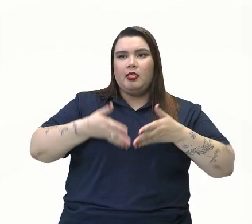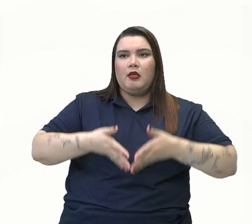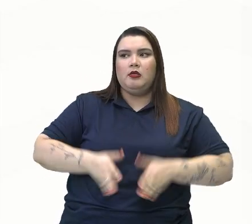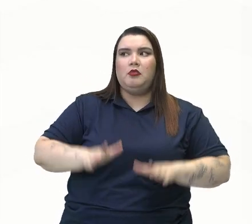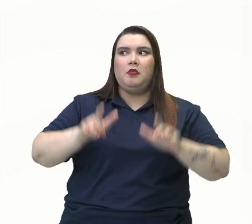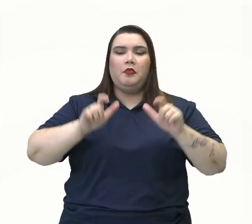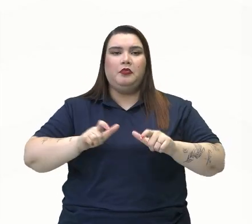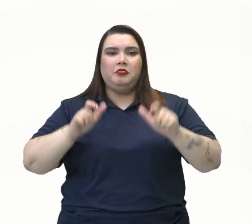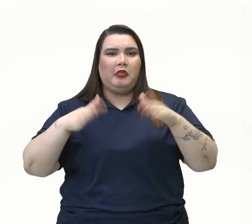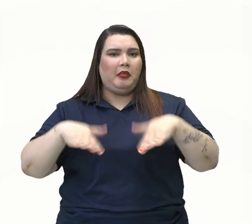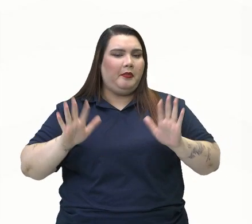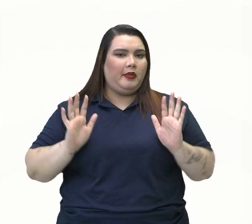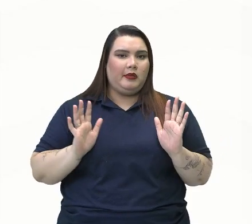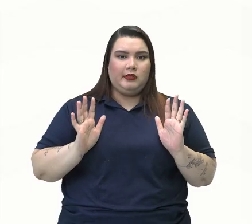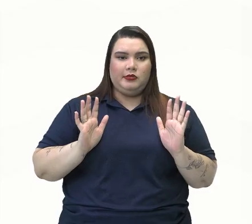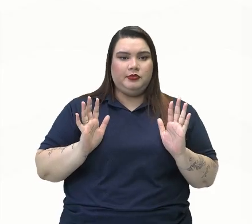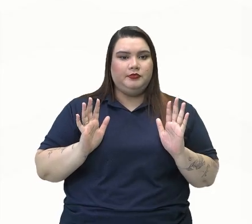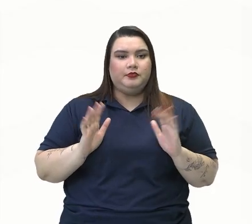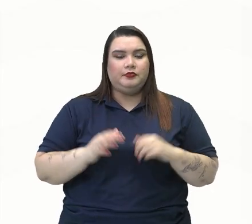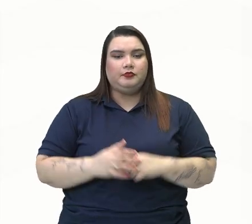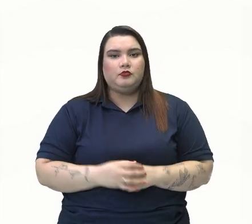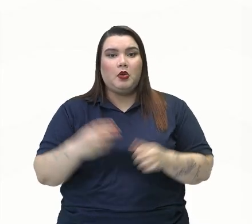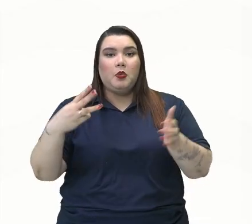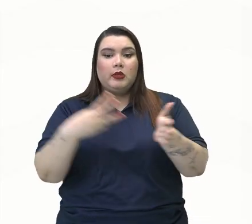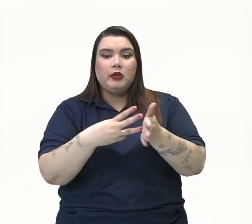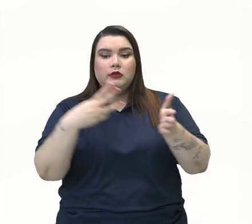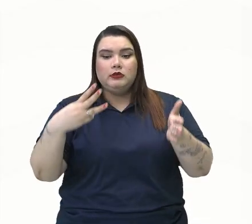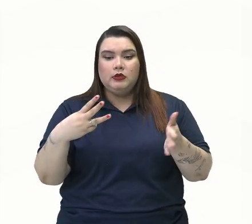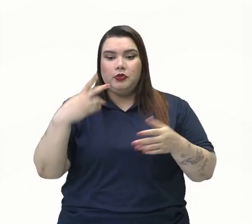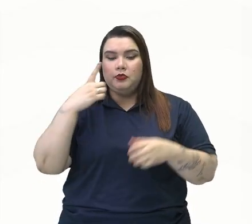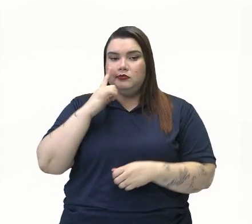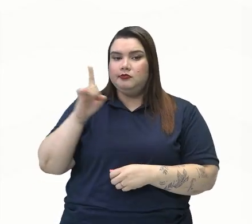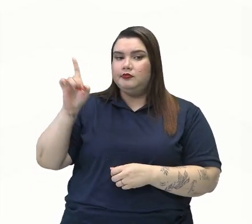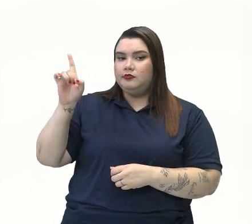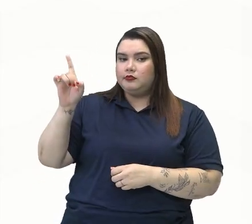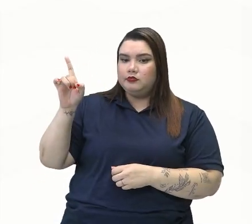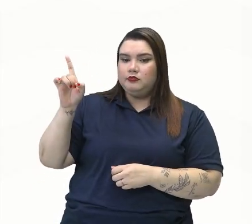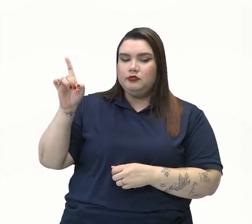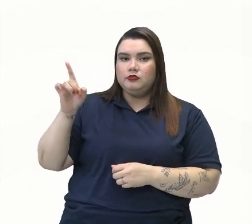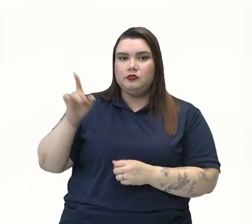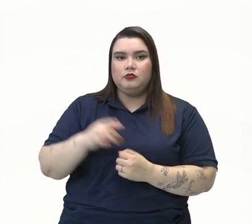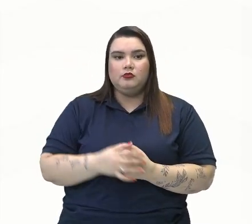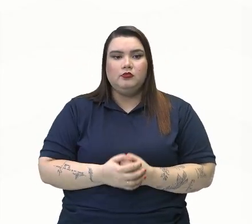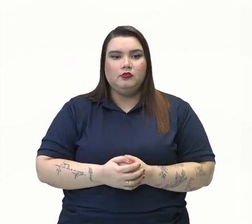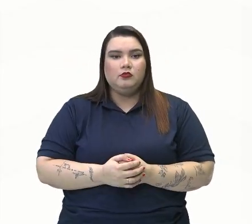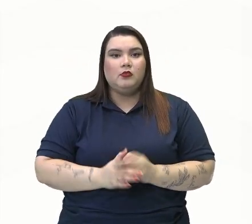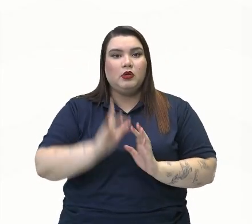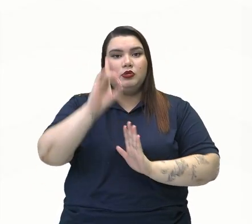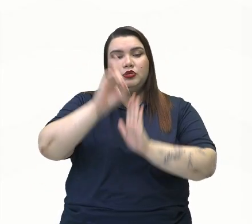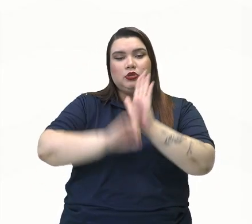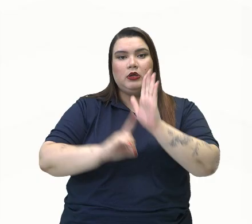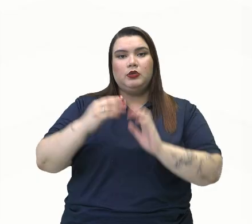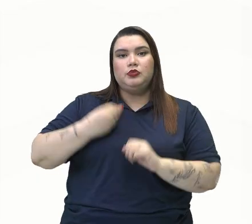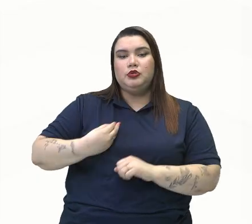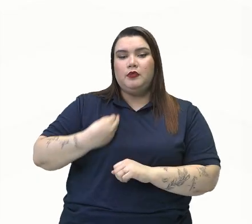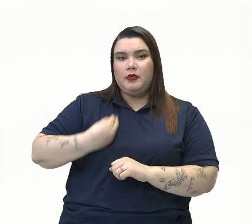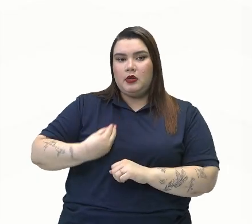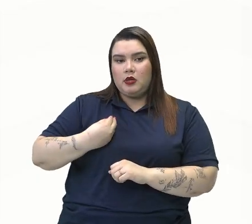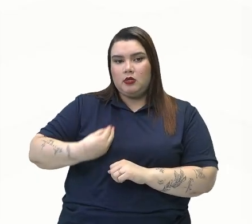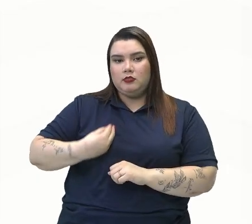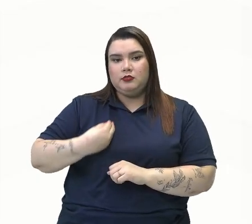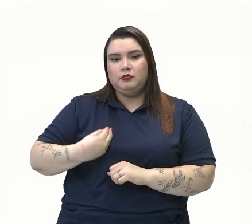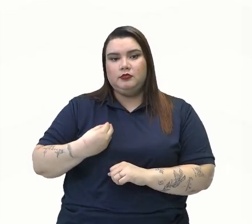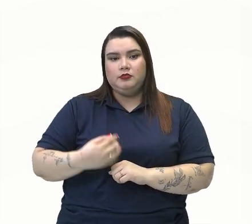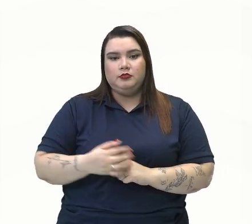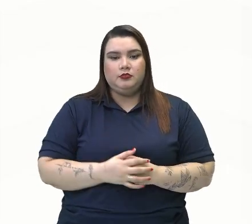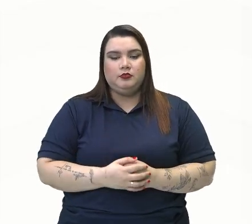né? Aí na sequência nós temos terceiro, right to life, direito à vida.